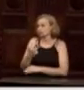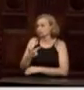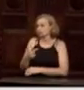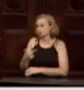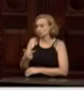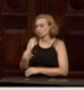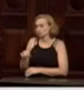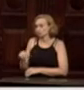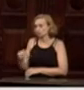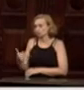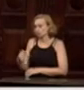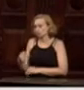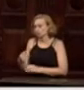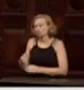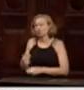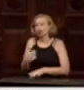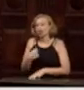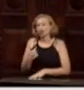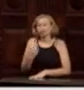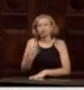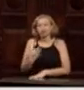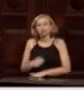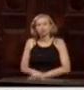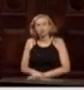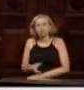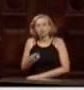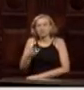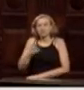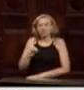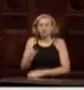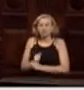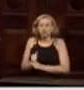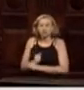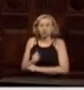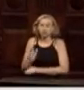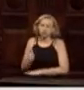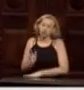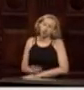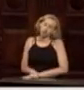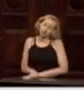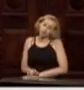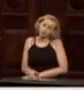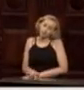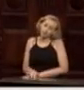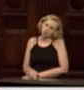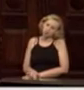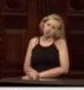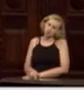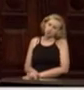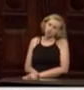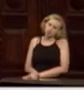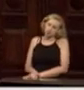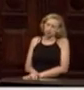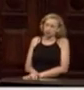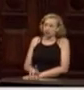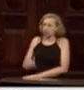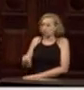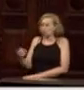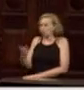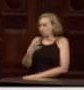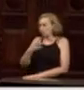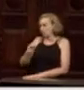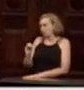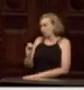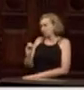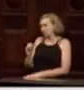Eu, sinceramente, depois de 30 anos de mandato eletivo e de quase 40 de militância política,